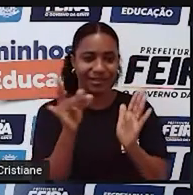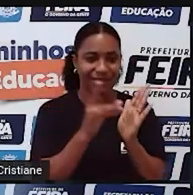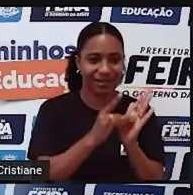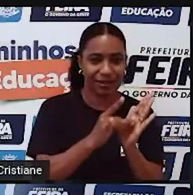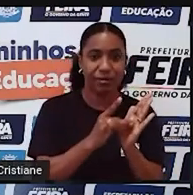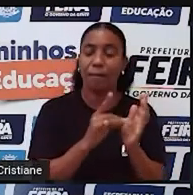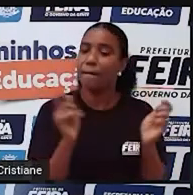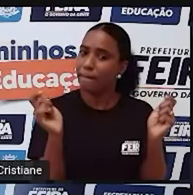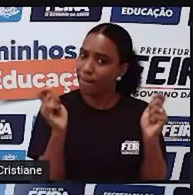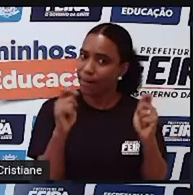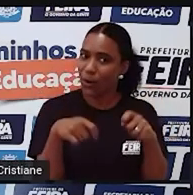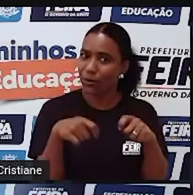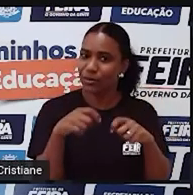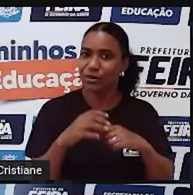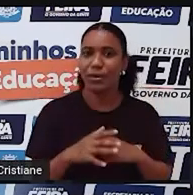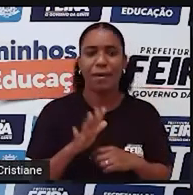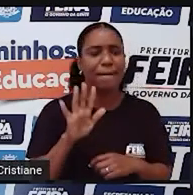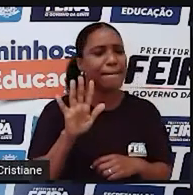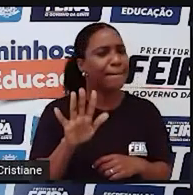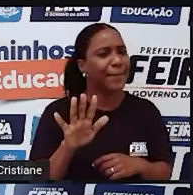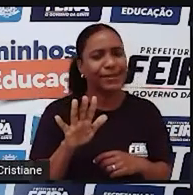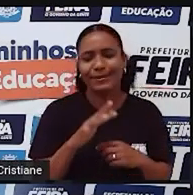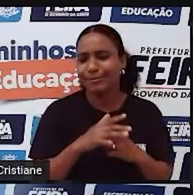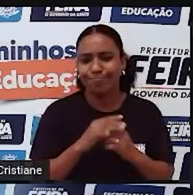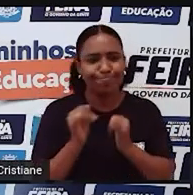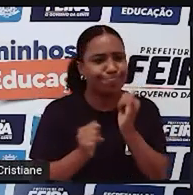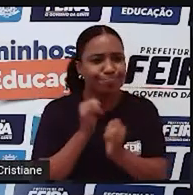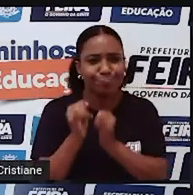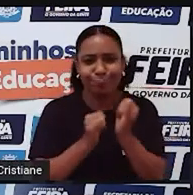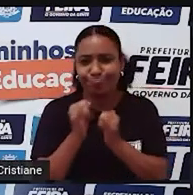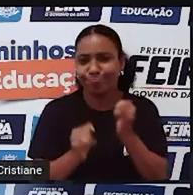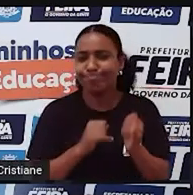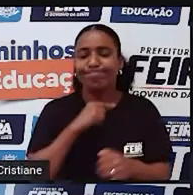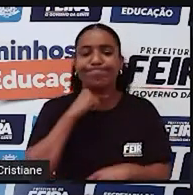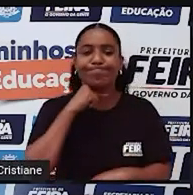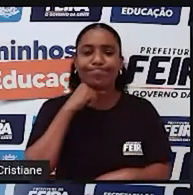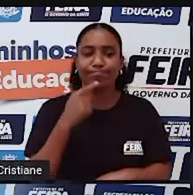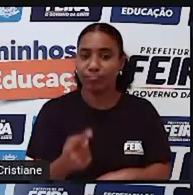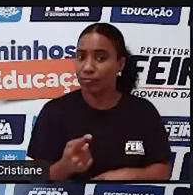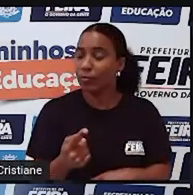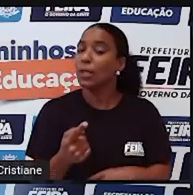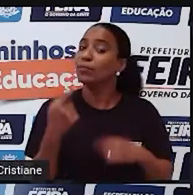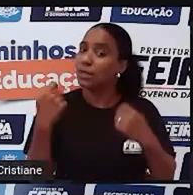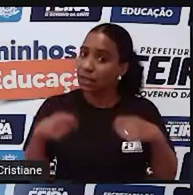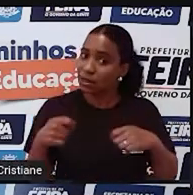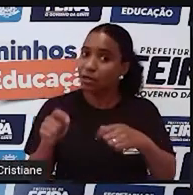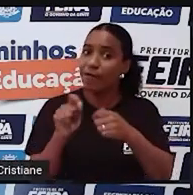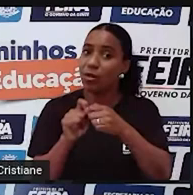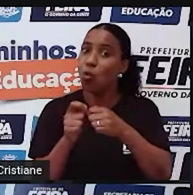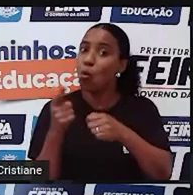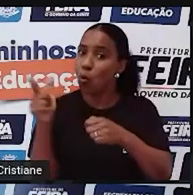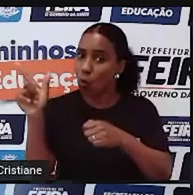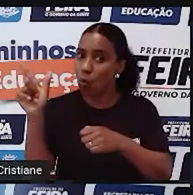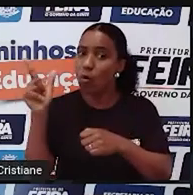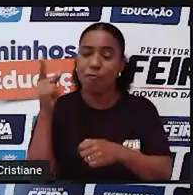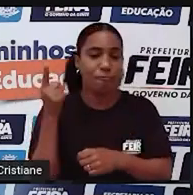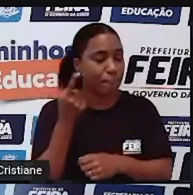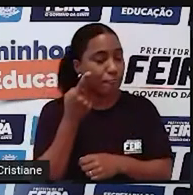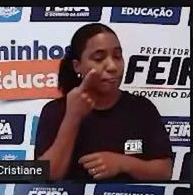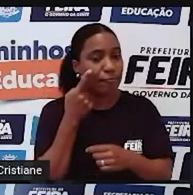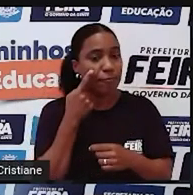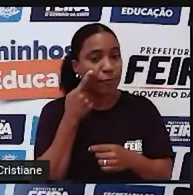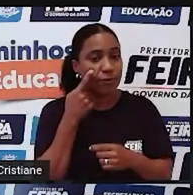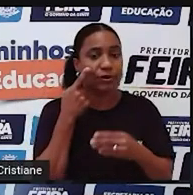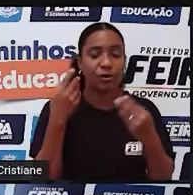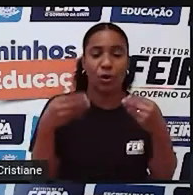online, ok? Mas quem não tiver acesso à internet não pode deixar de realizar a atividade. Você pode, por